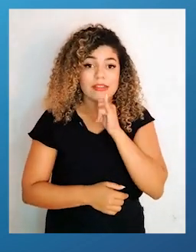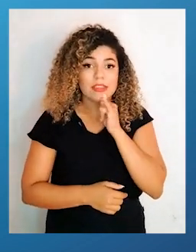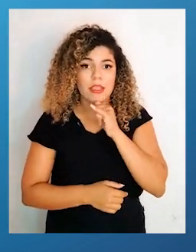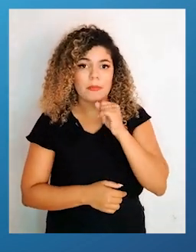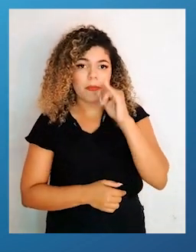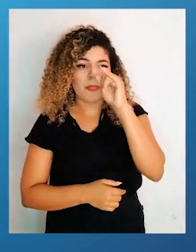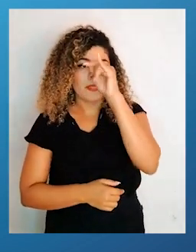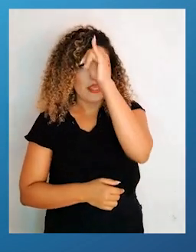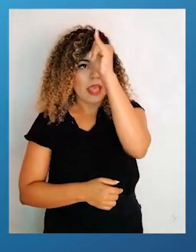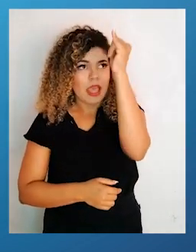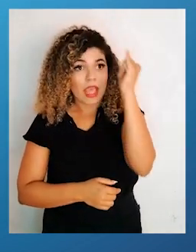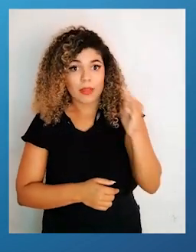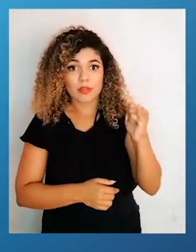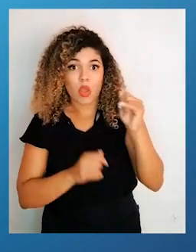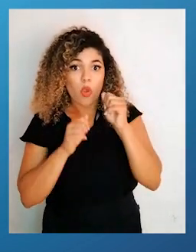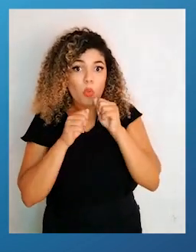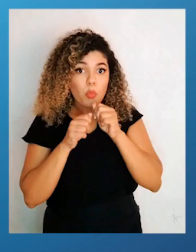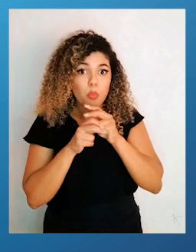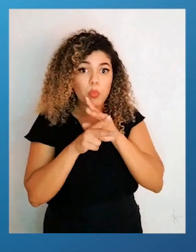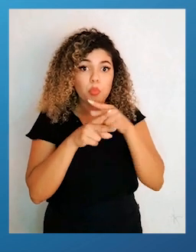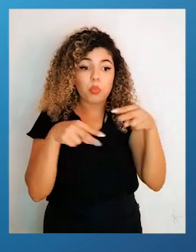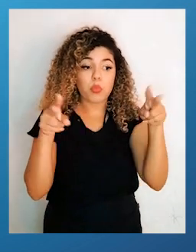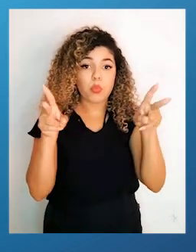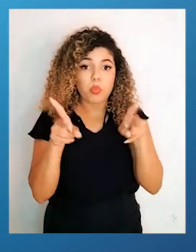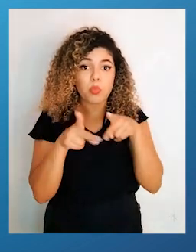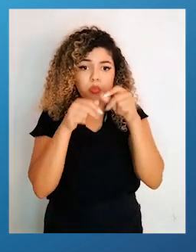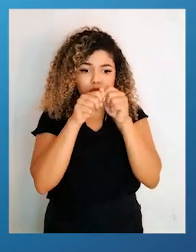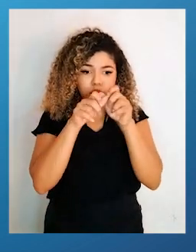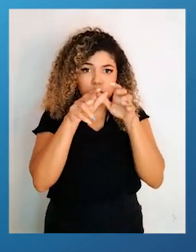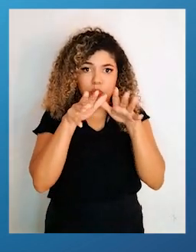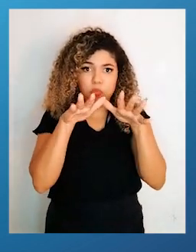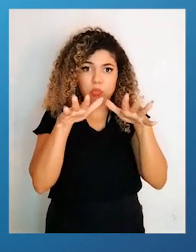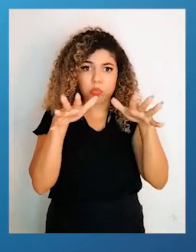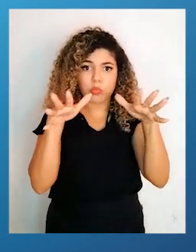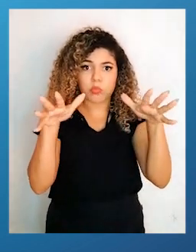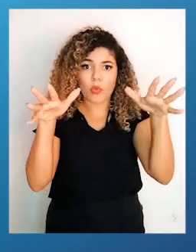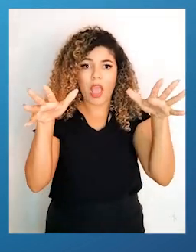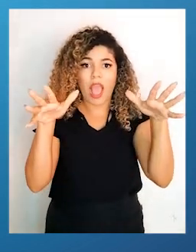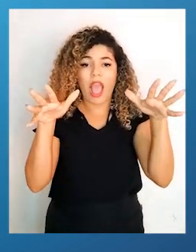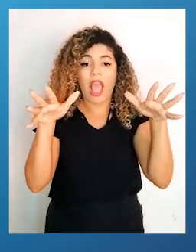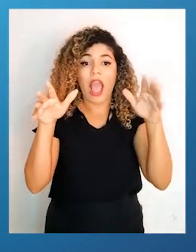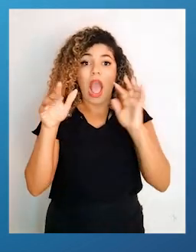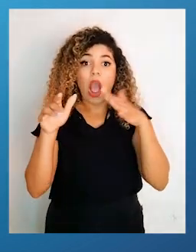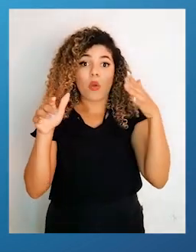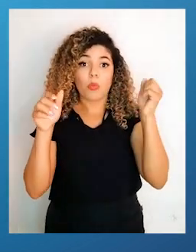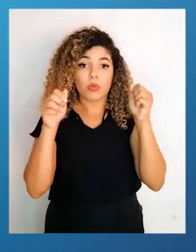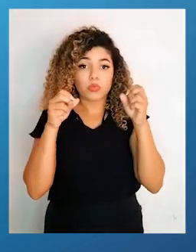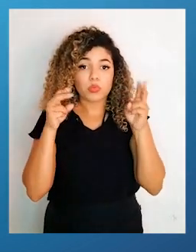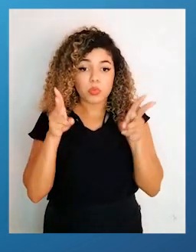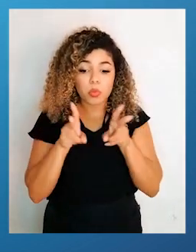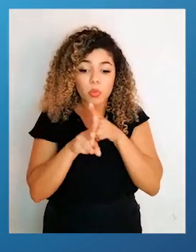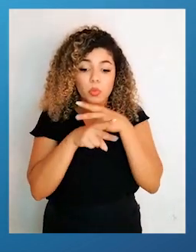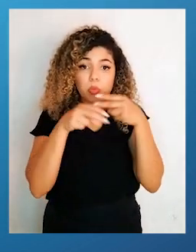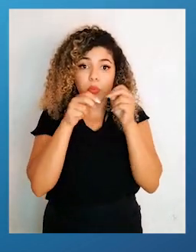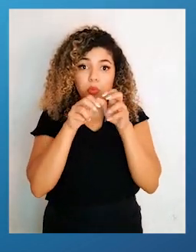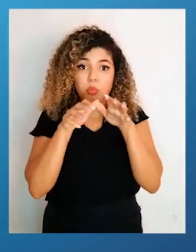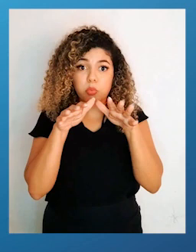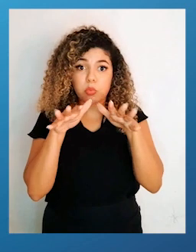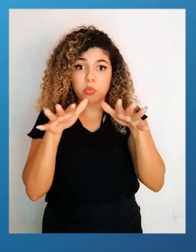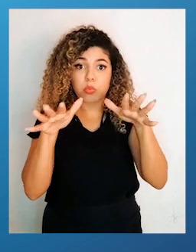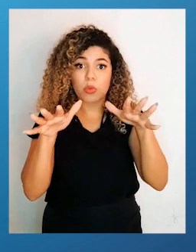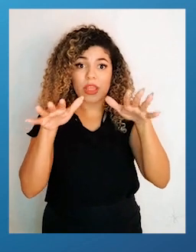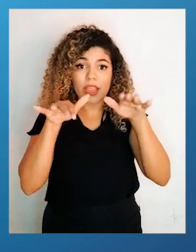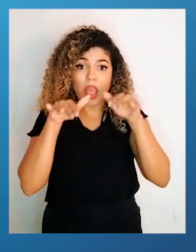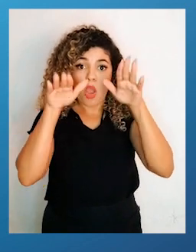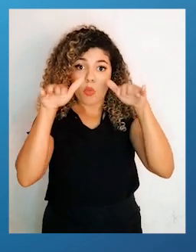a expansão do ar. Os gases se expandem com alta temperatura. Quando você tem essa expansão do ar, você tem a geração de uma